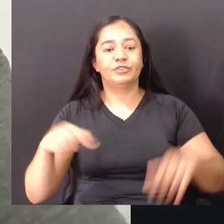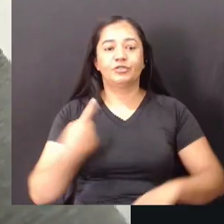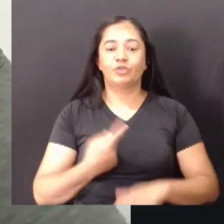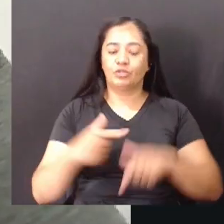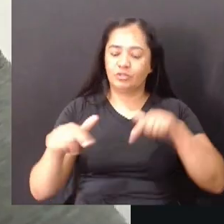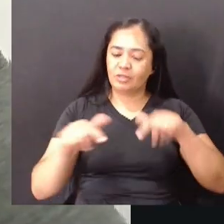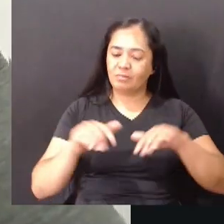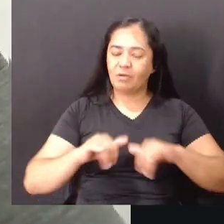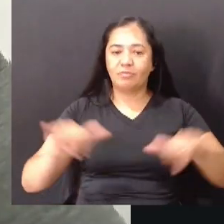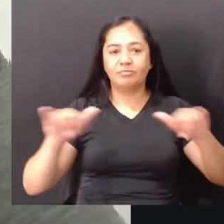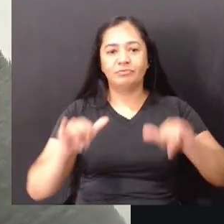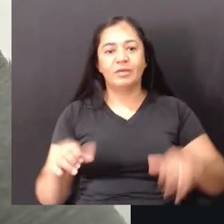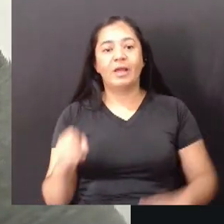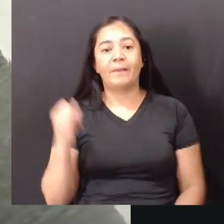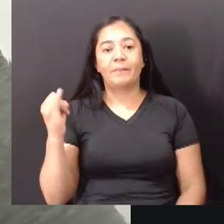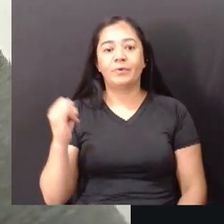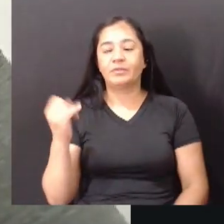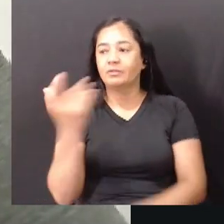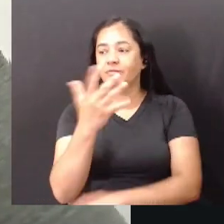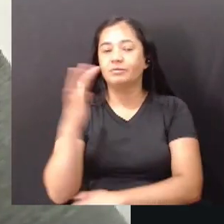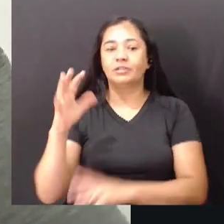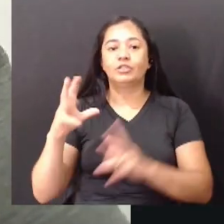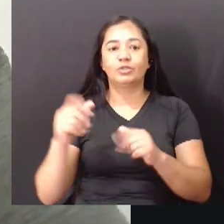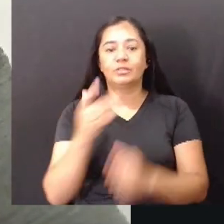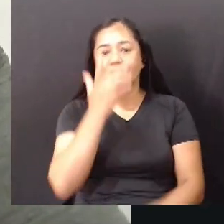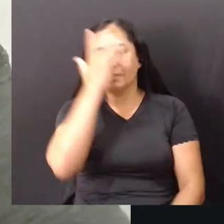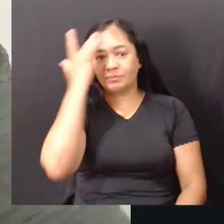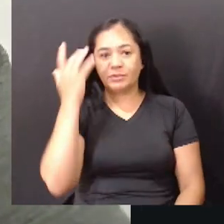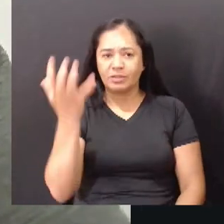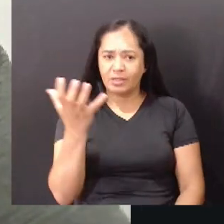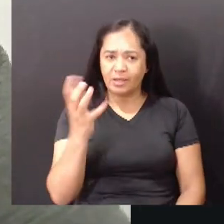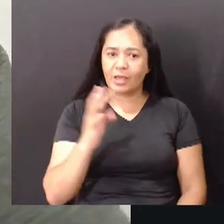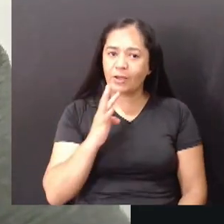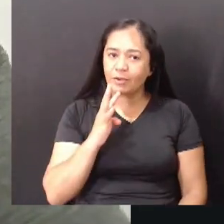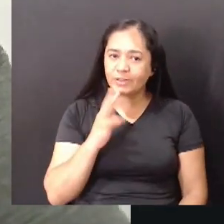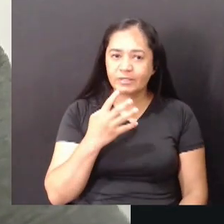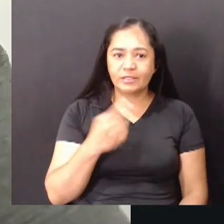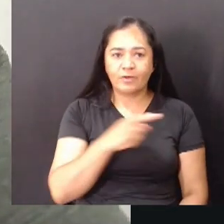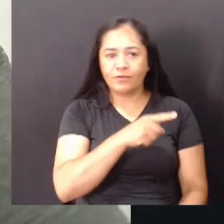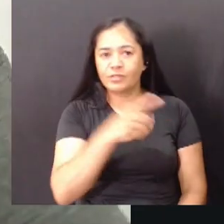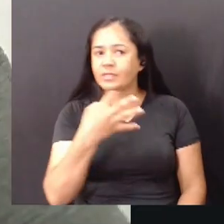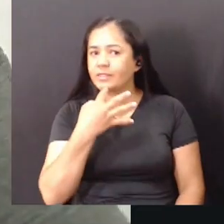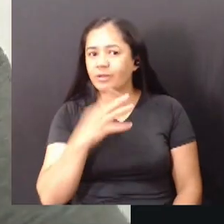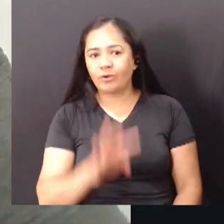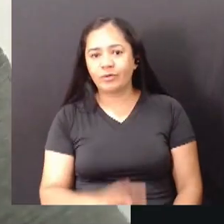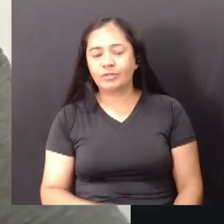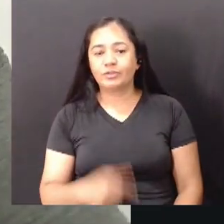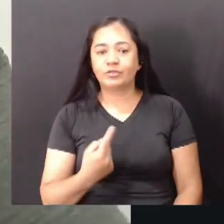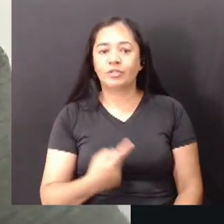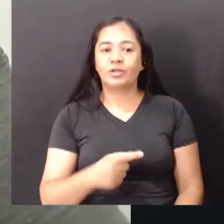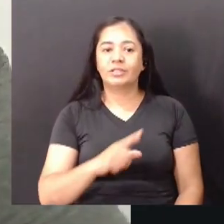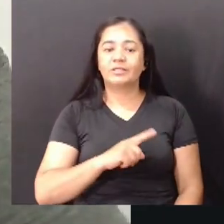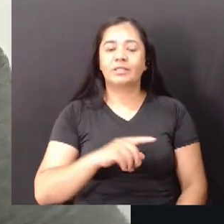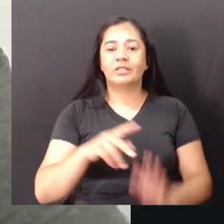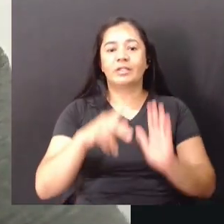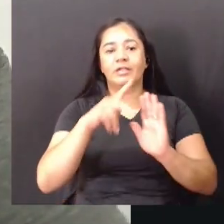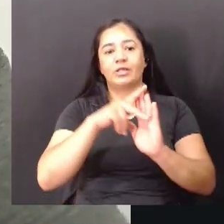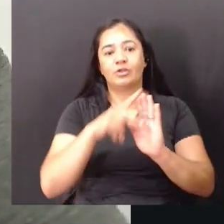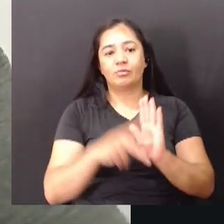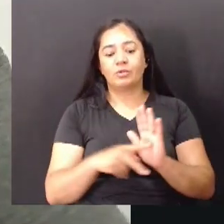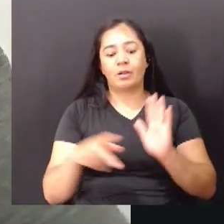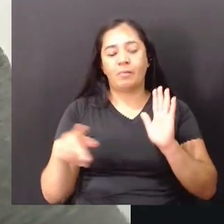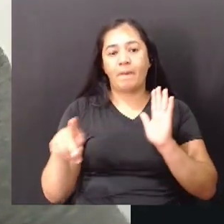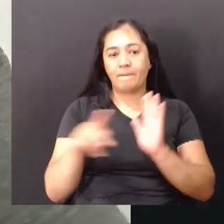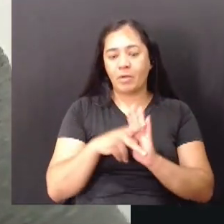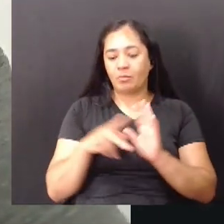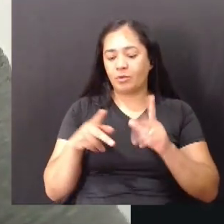divulgar o trabalho que a gente faz e a importância da mata. E para todos que quiserem vir conhecer, que ainda não conheceram, a gente tem um programa